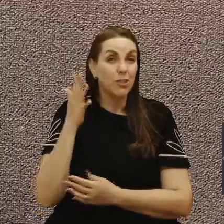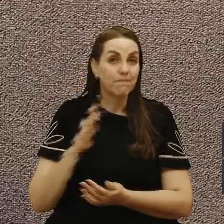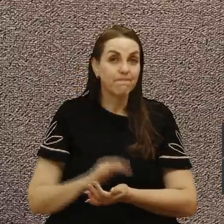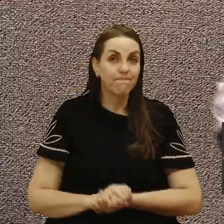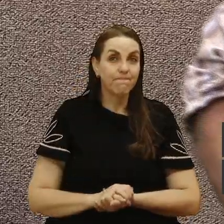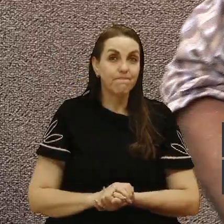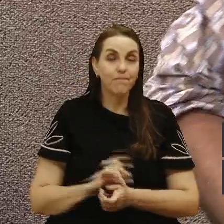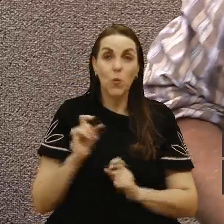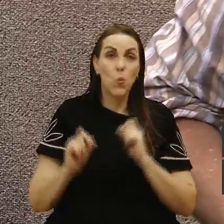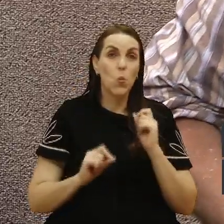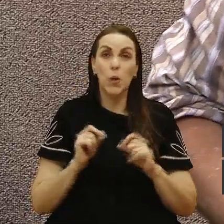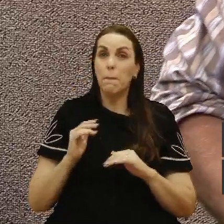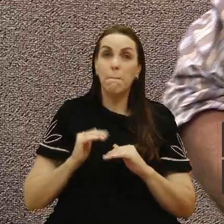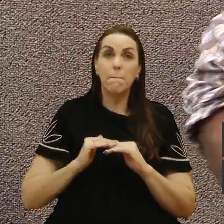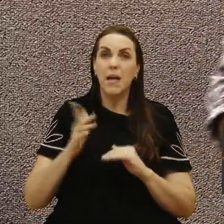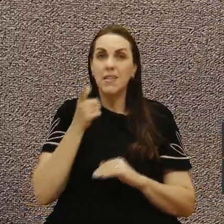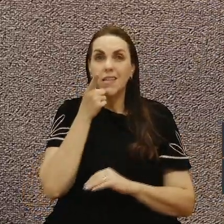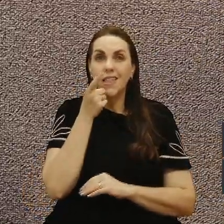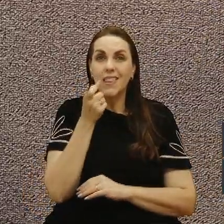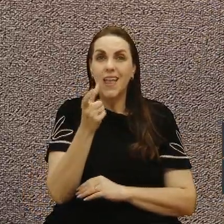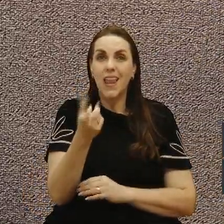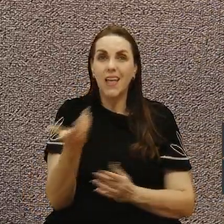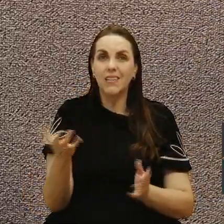o que mais interessa para o ser humano.